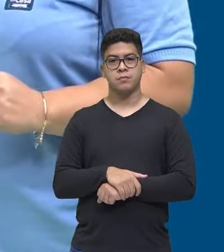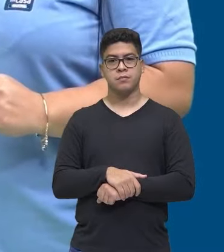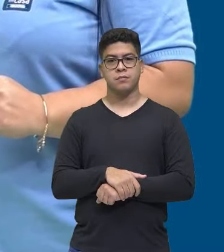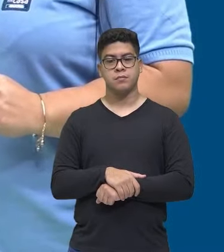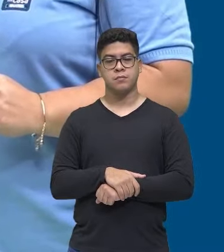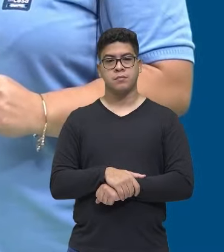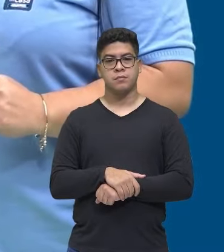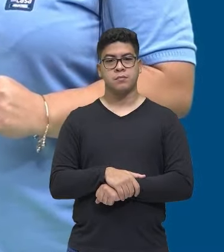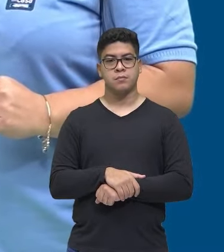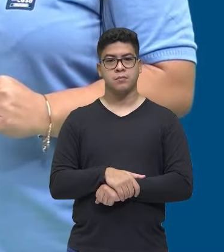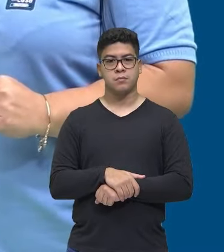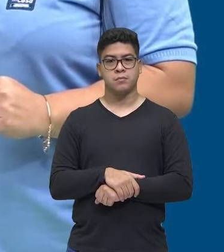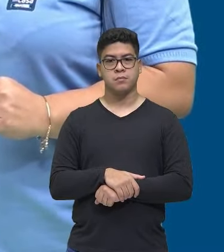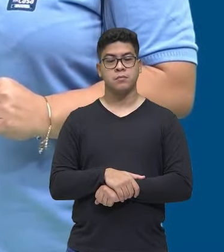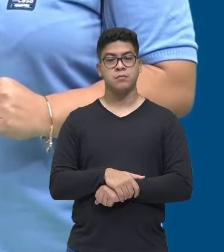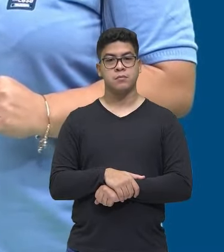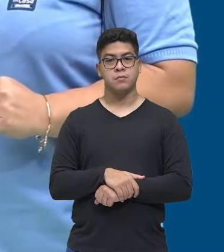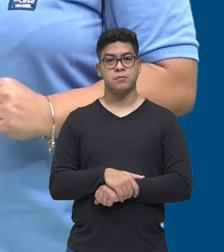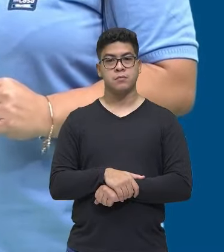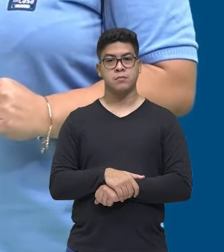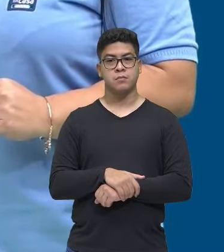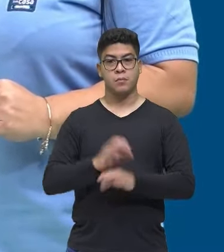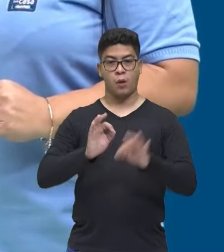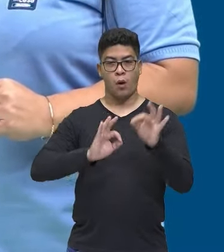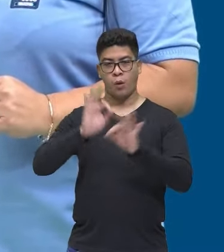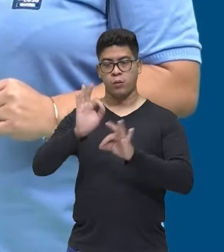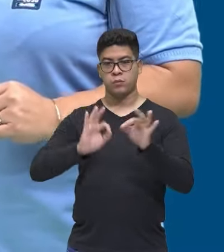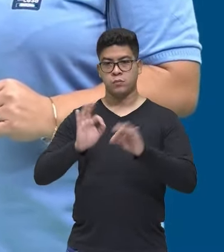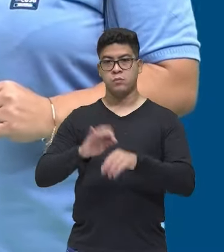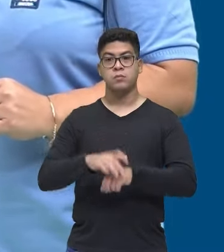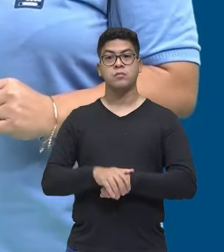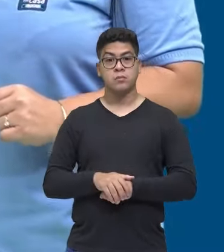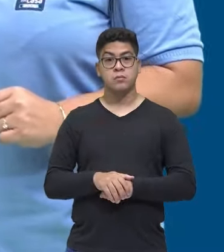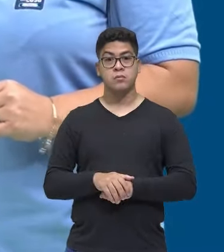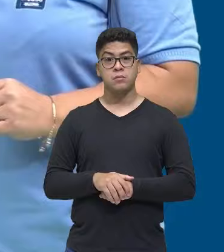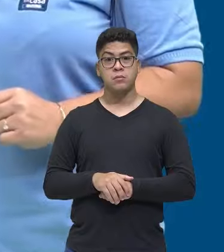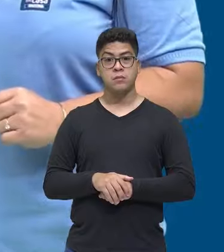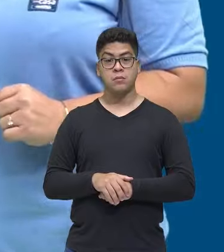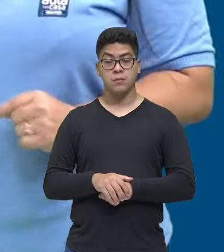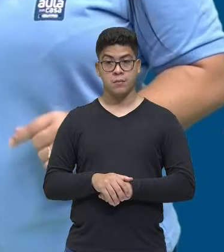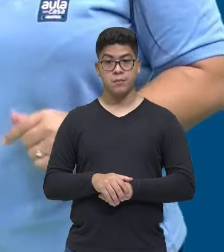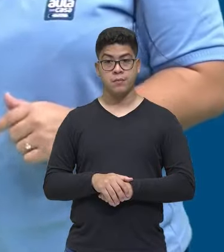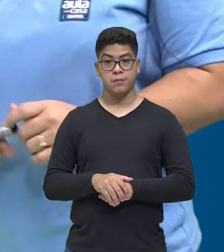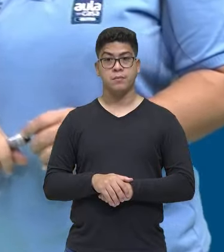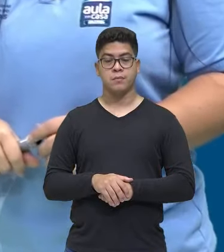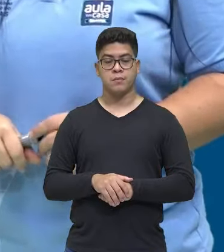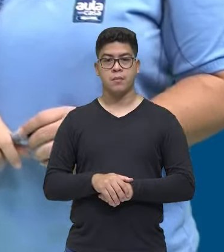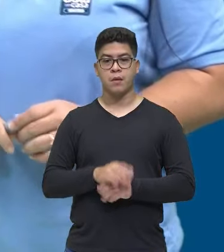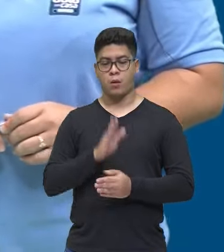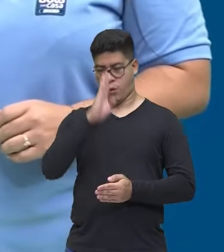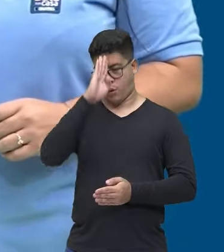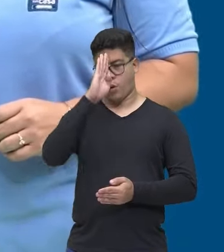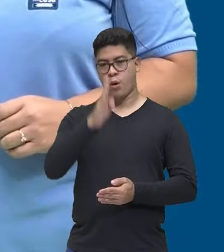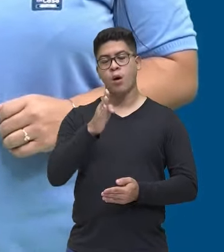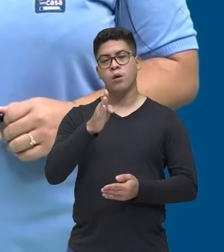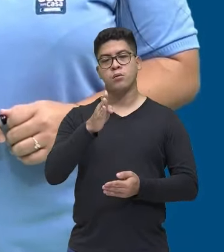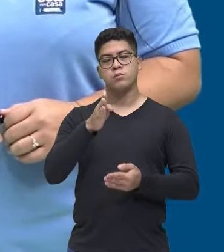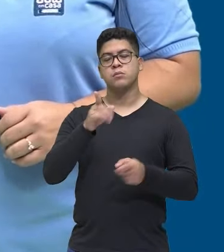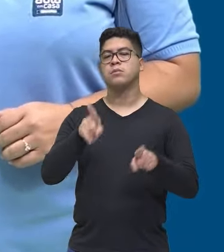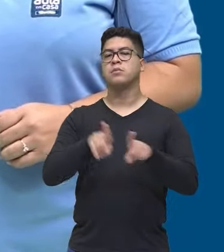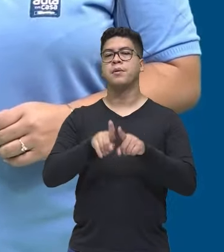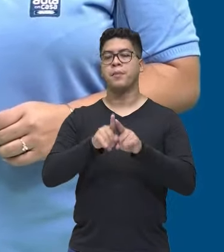Primeiro estava mostrando aí para vocês o movimento dela. E a captura vai ser na mesma direção. Ok?